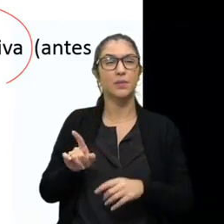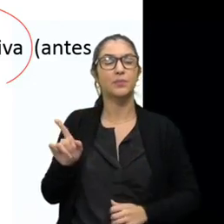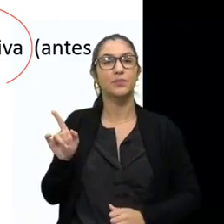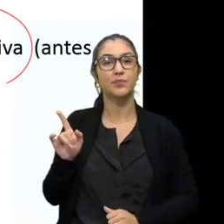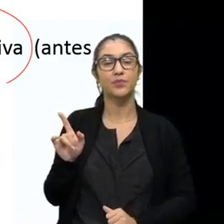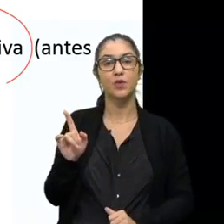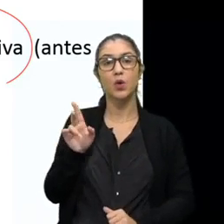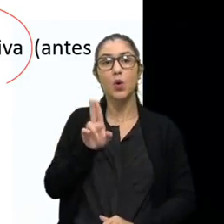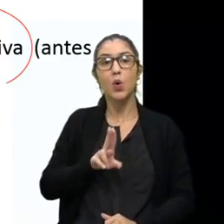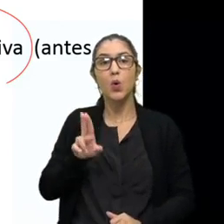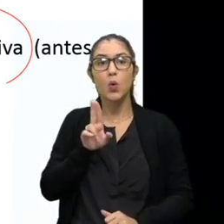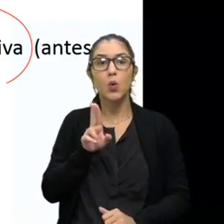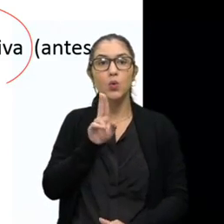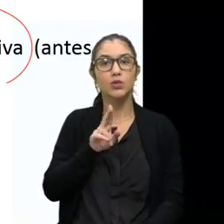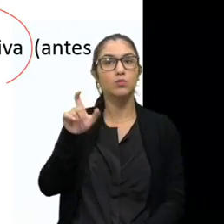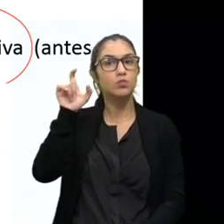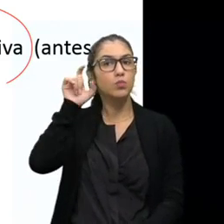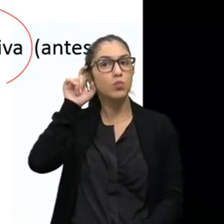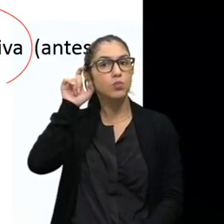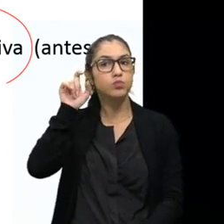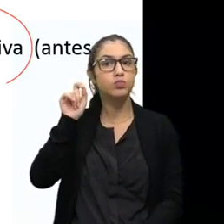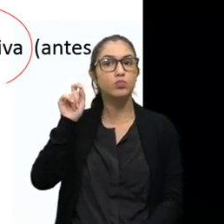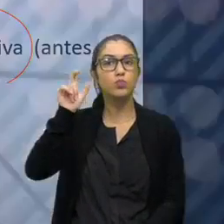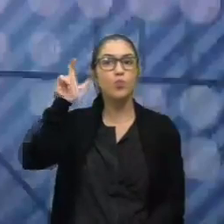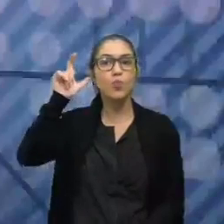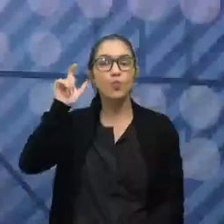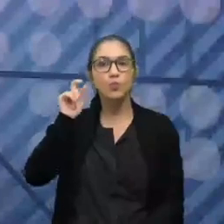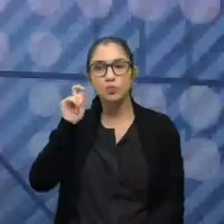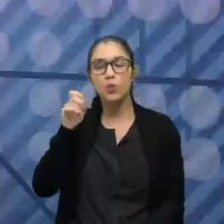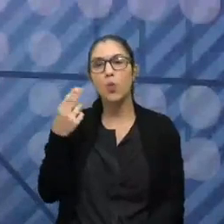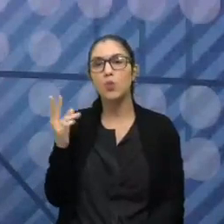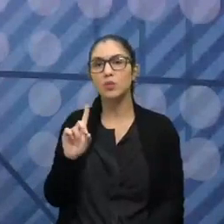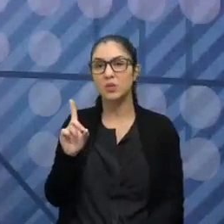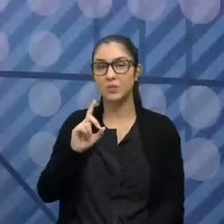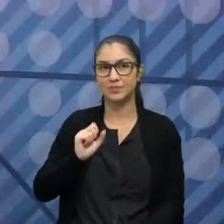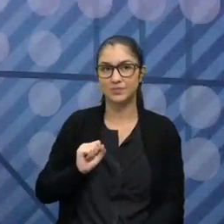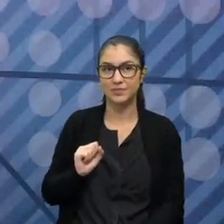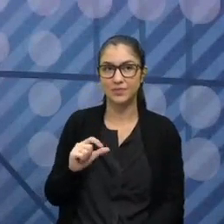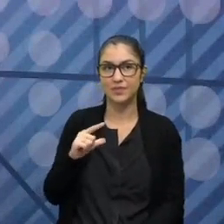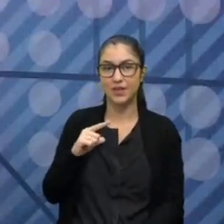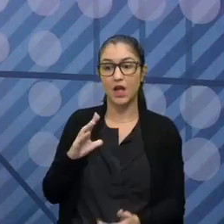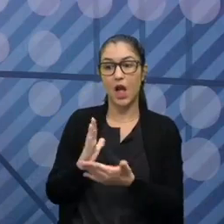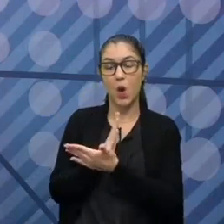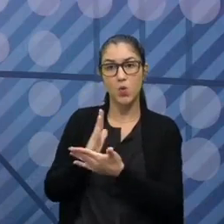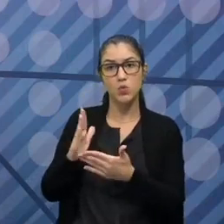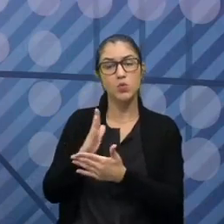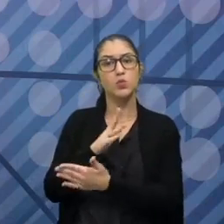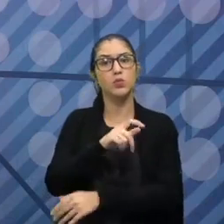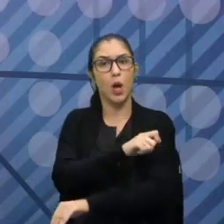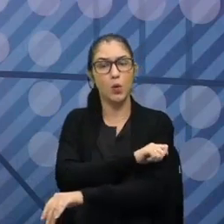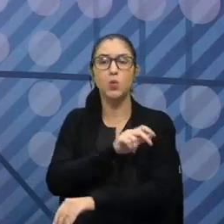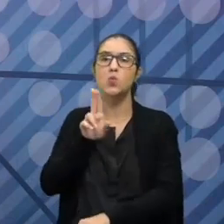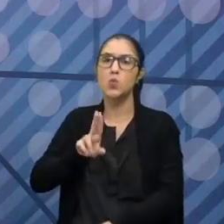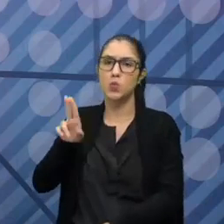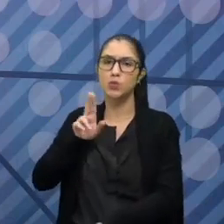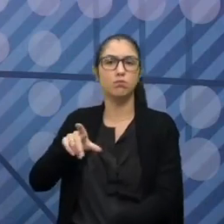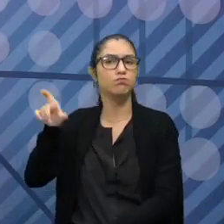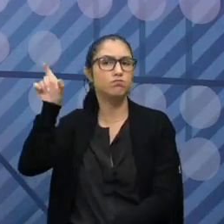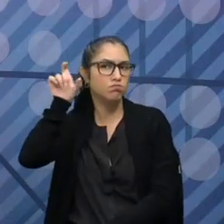ou não de aparelhos de amplificação sonora individual. Então, por exemplo, nós temos alunos que usam o aparelho